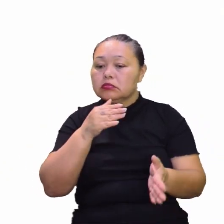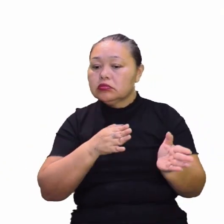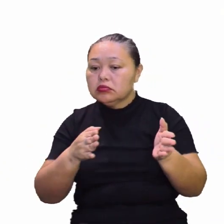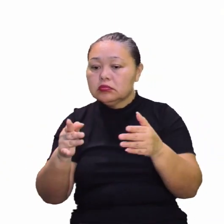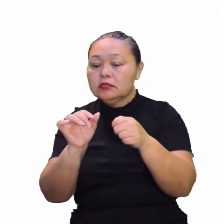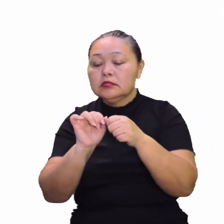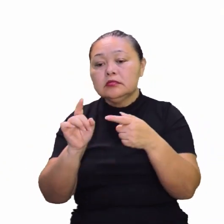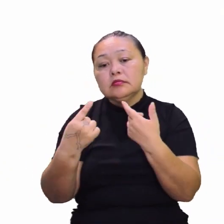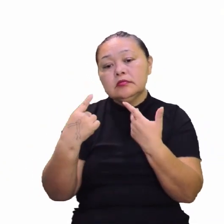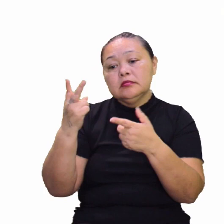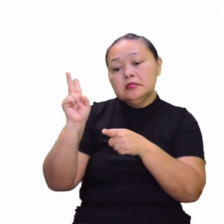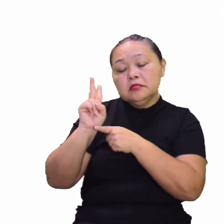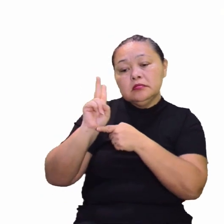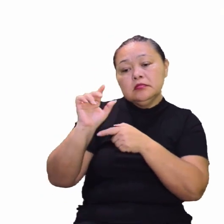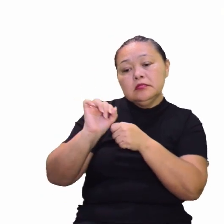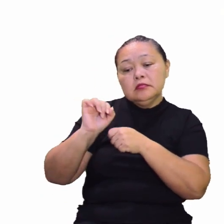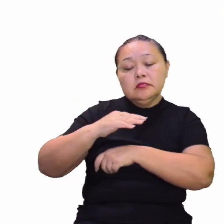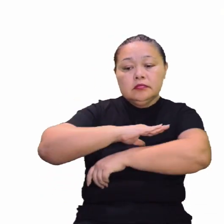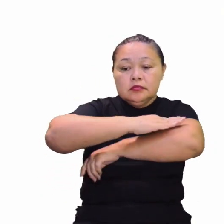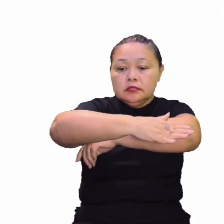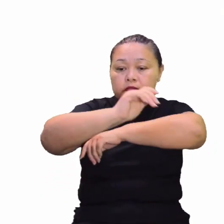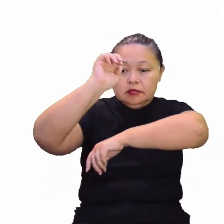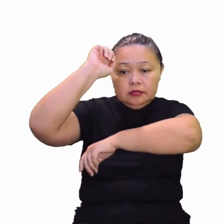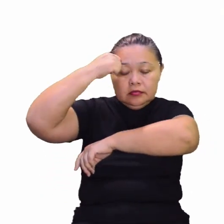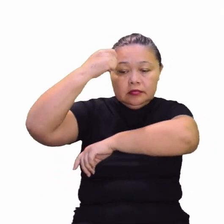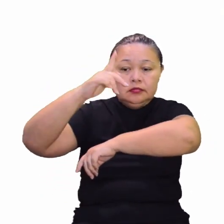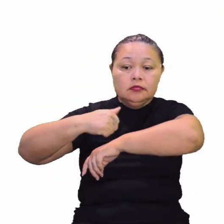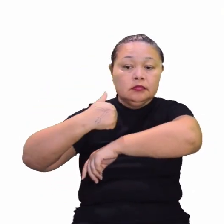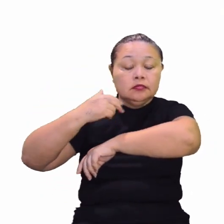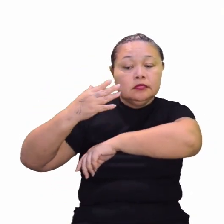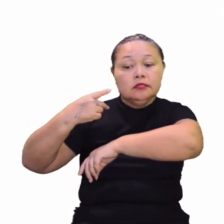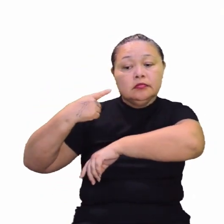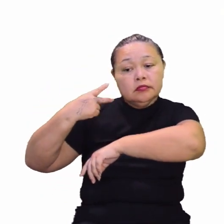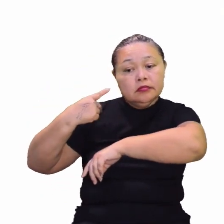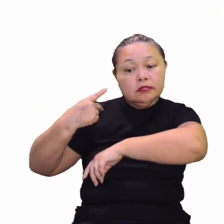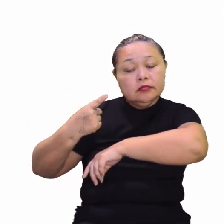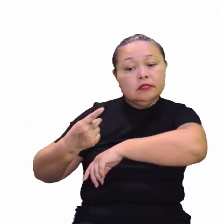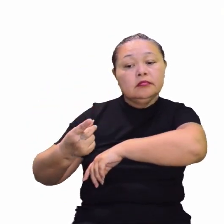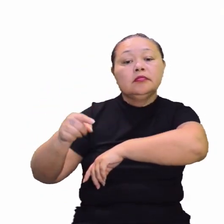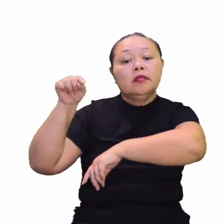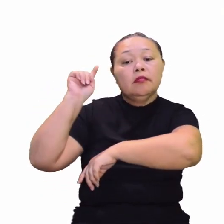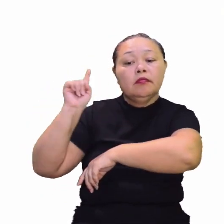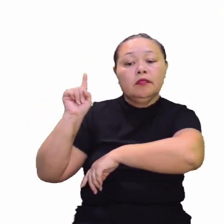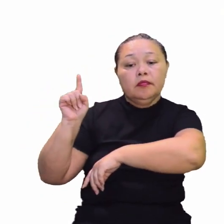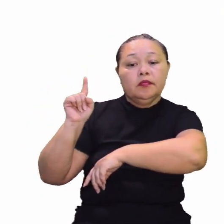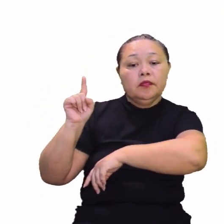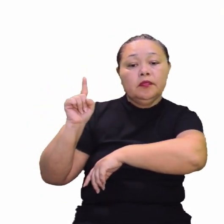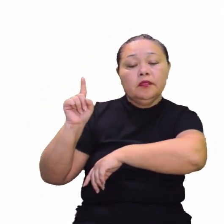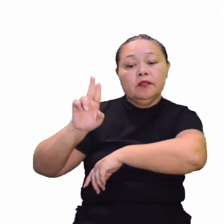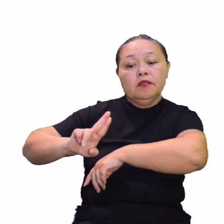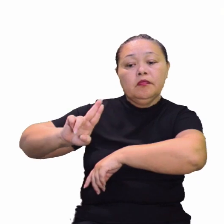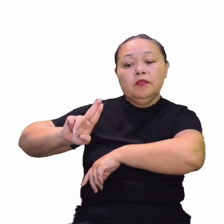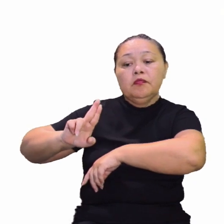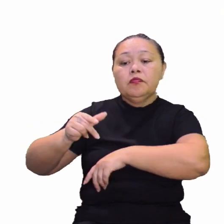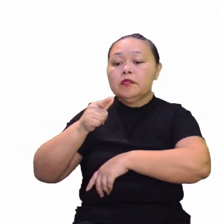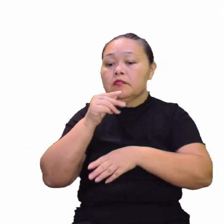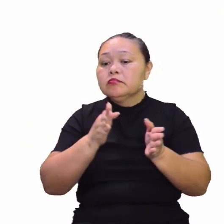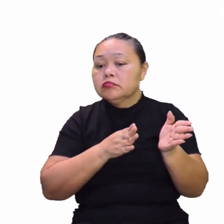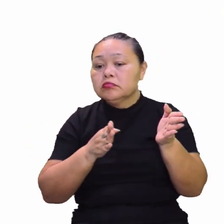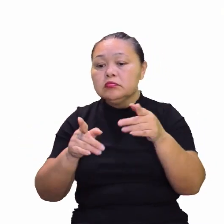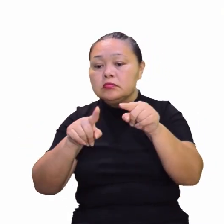hidrovia. Com certeza. Manter uma rodovia, ela é praticamente eterna. Aqui, utilizando uma